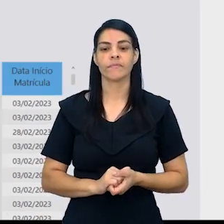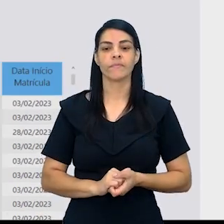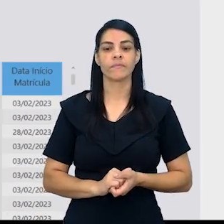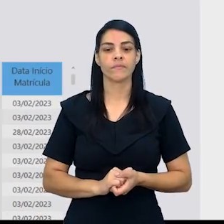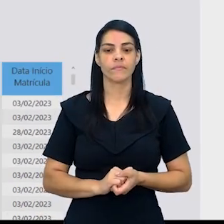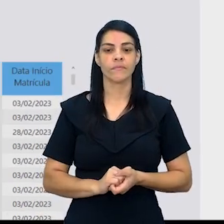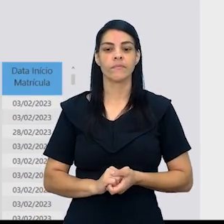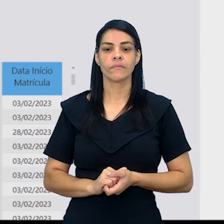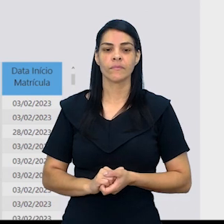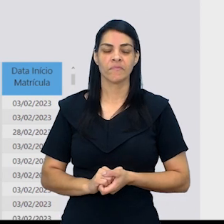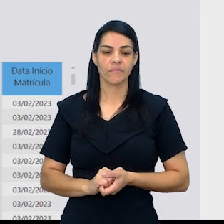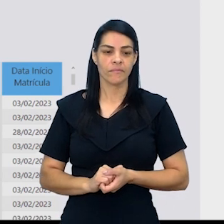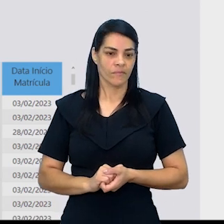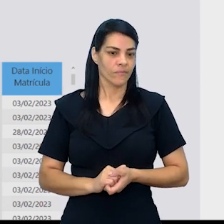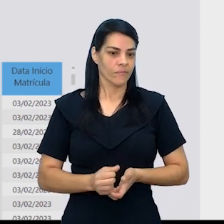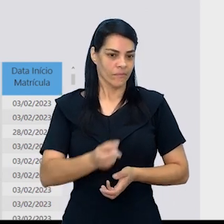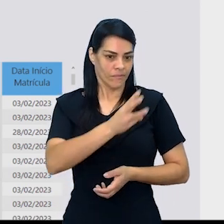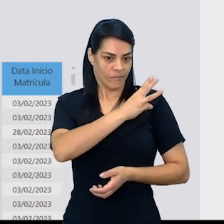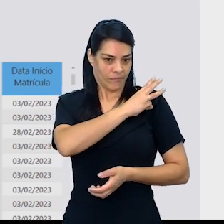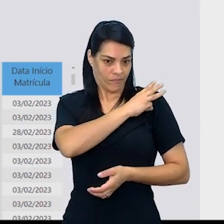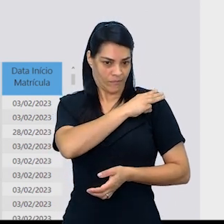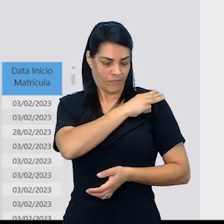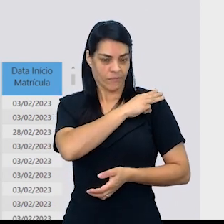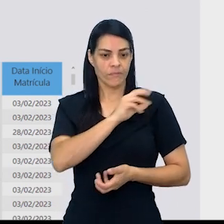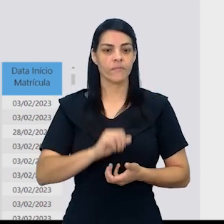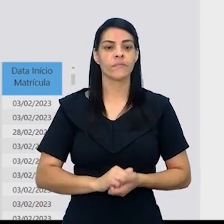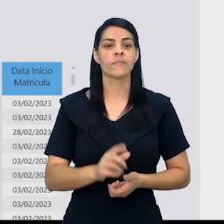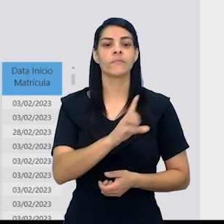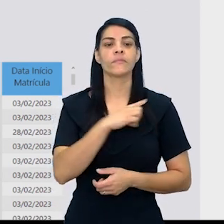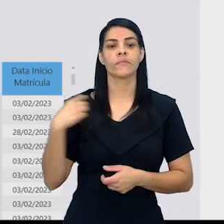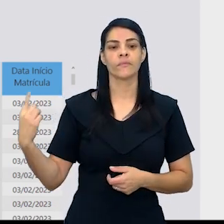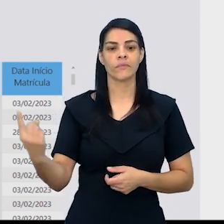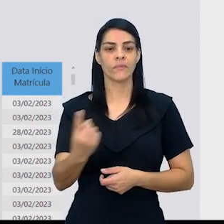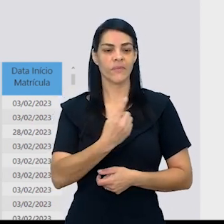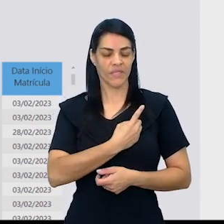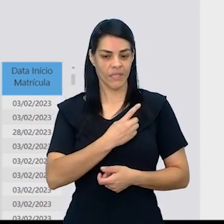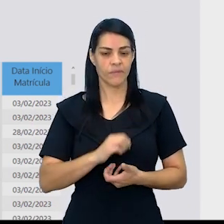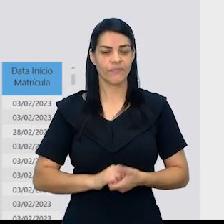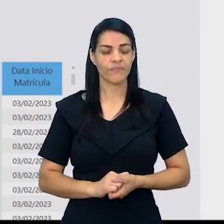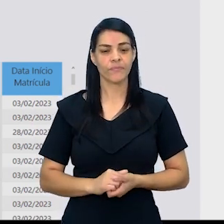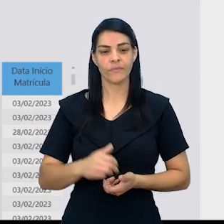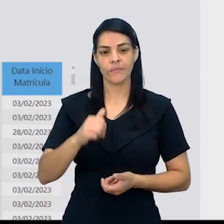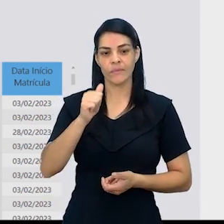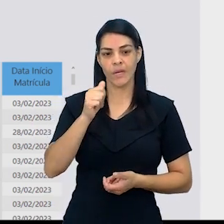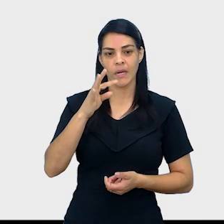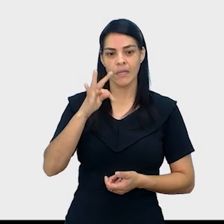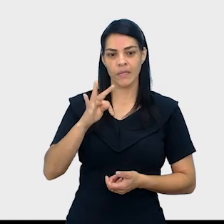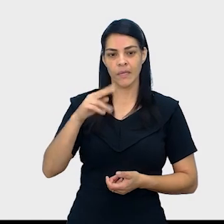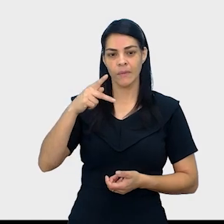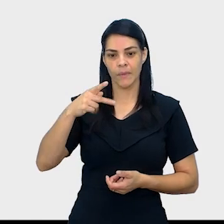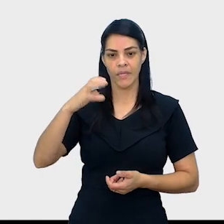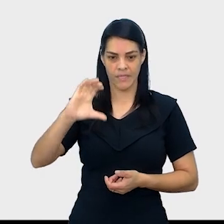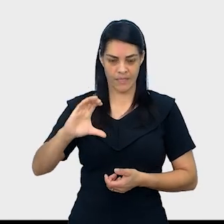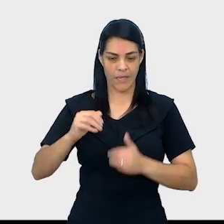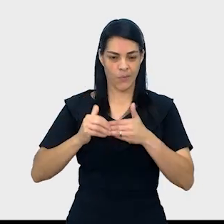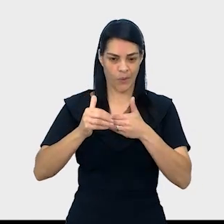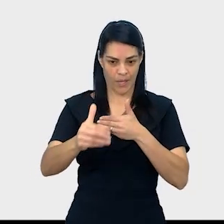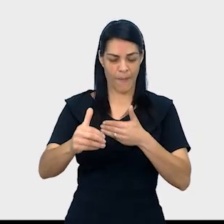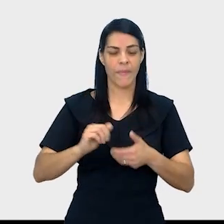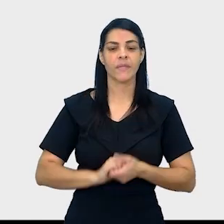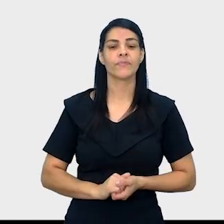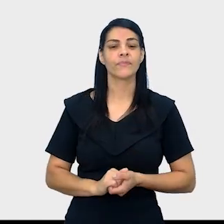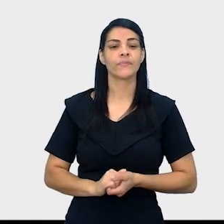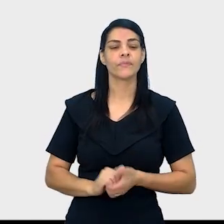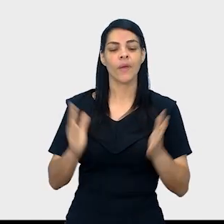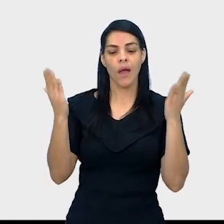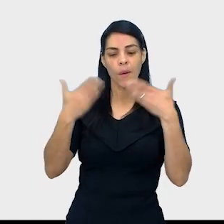do ensino médio dos anos finais que é aqui o nosso o nosso TPC né o nosso segmento então eu